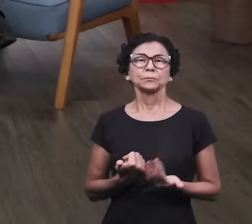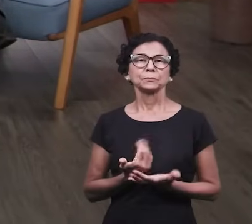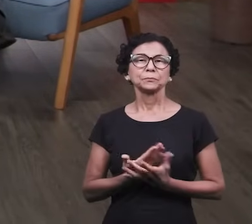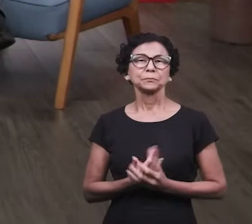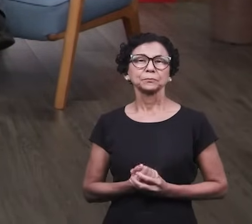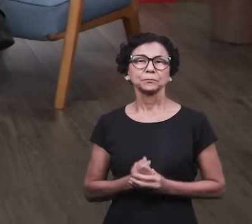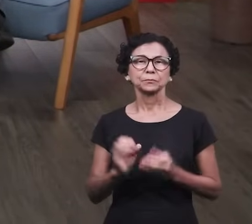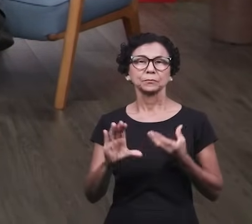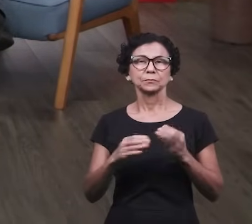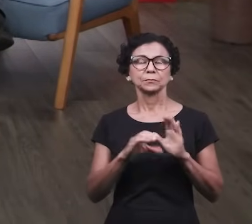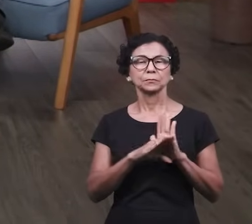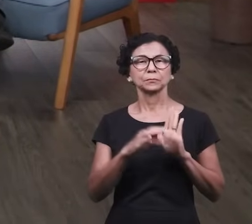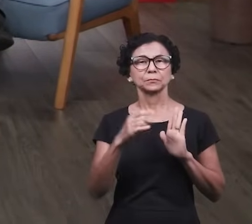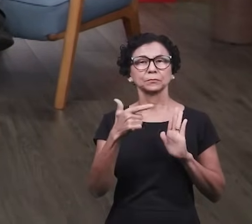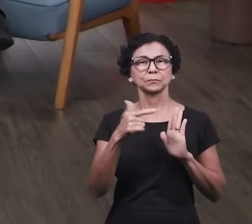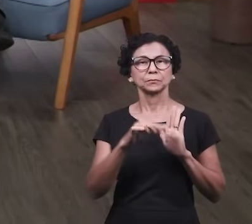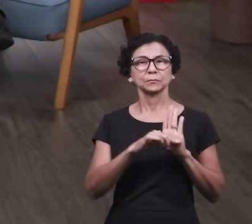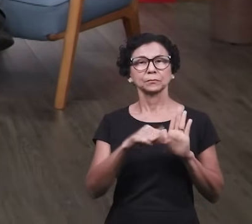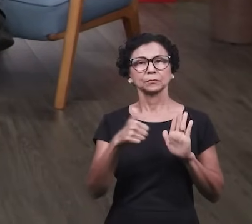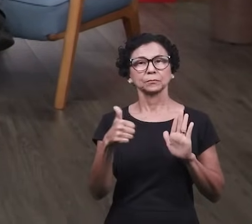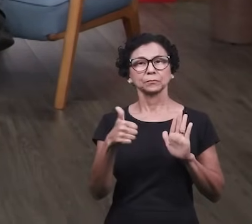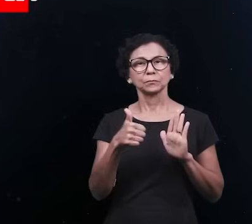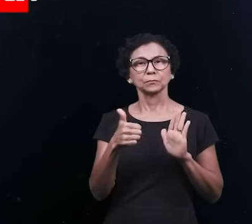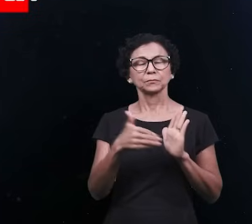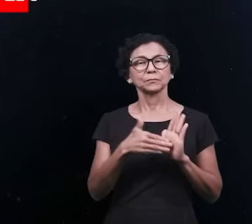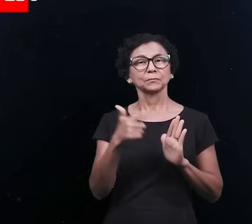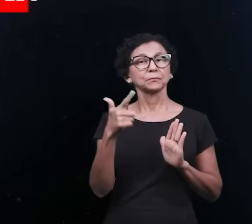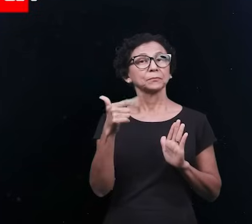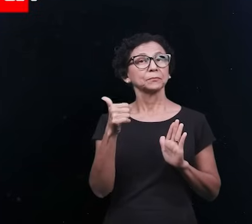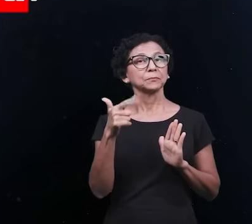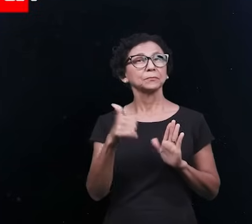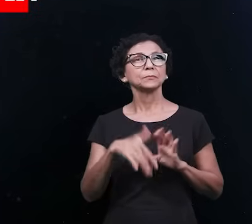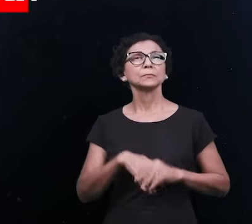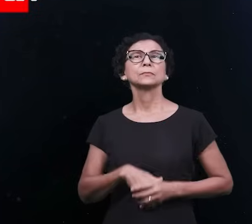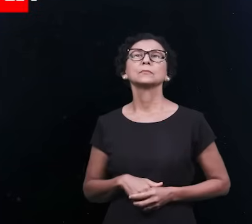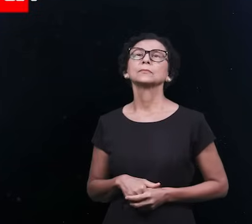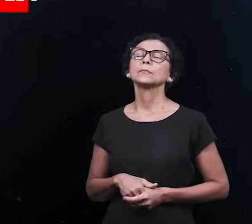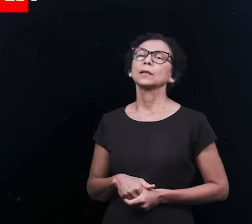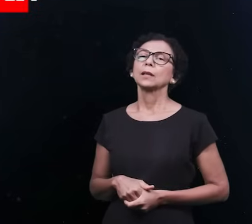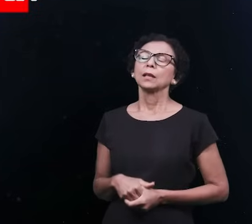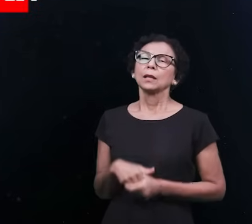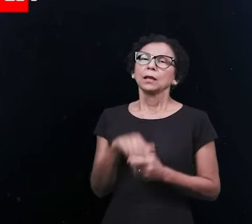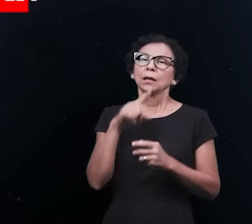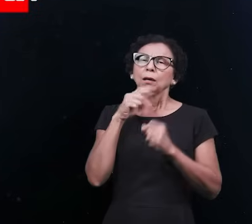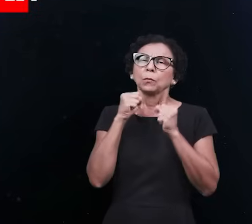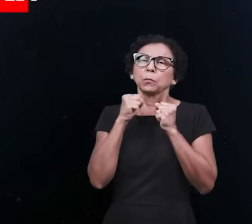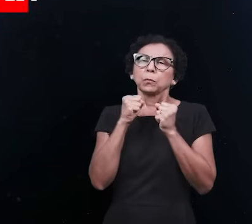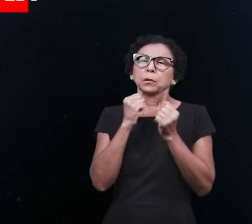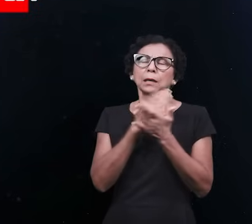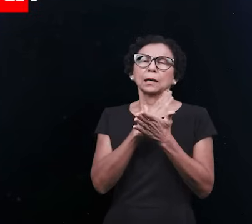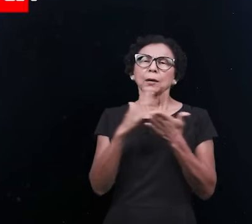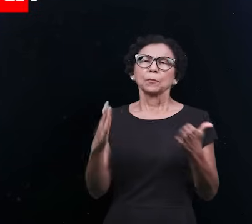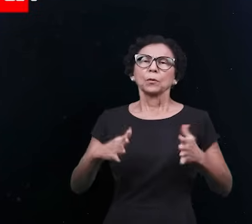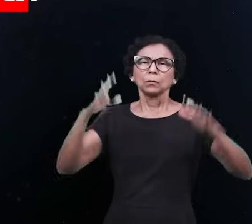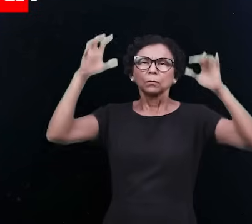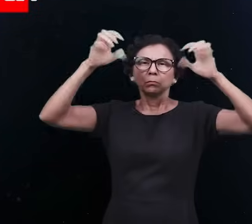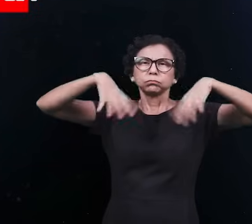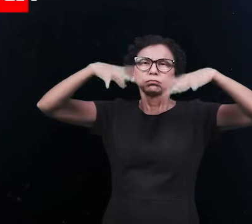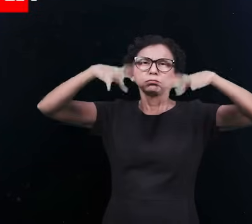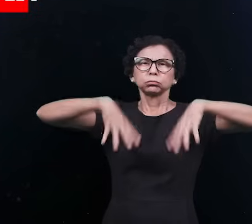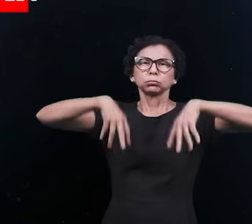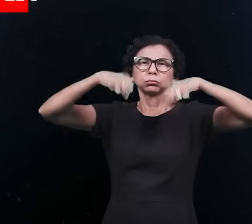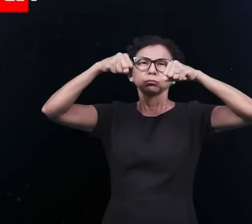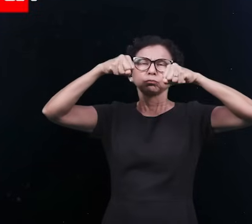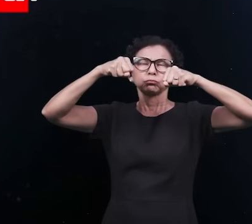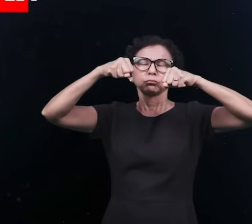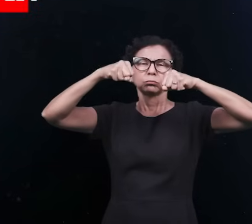Cantares, capítulo 2, versos 11 e 12. Diz assim: Porque eis que passou o inverno, a chuva cessou e